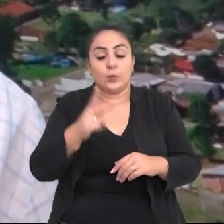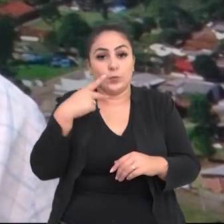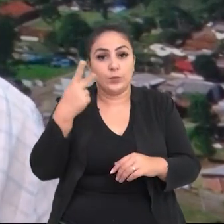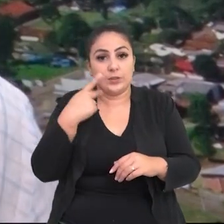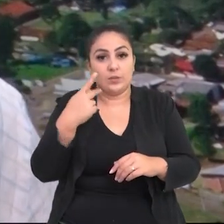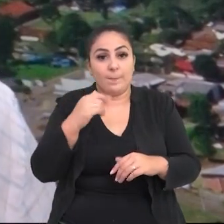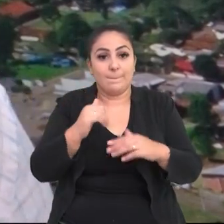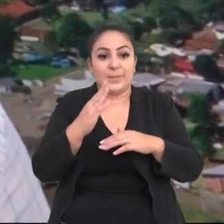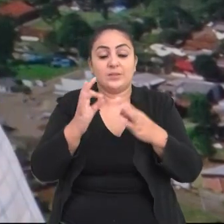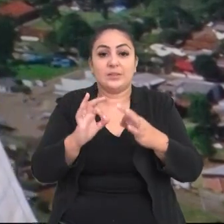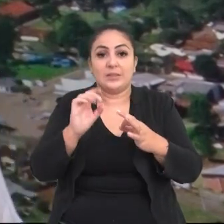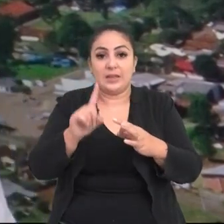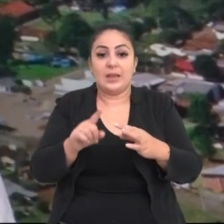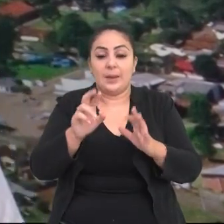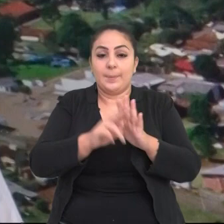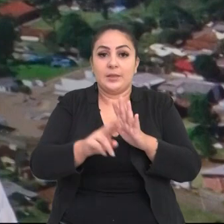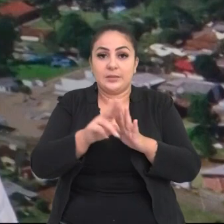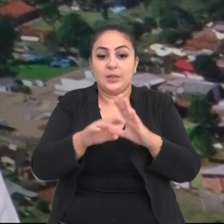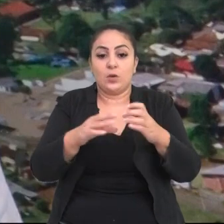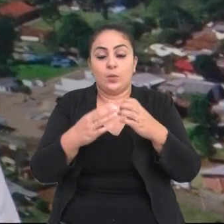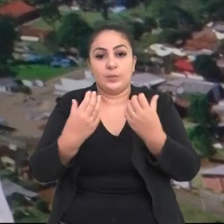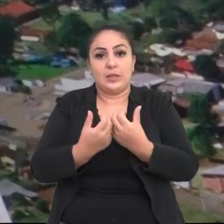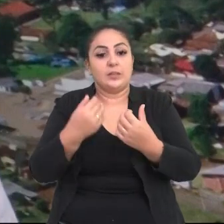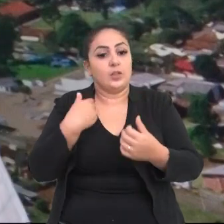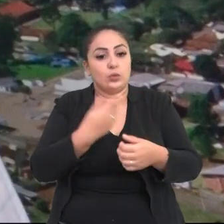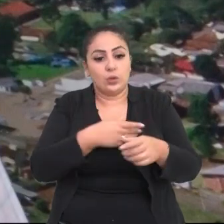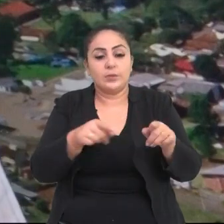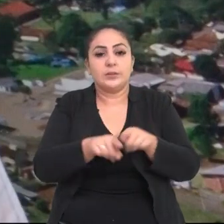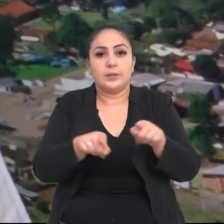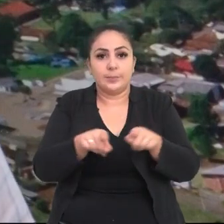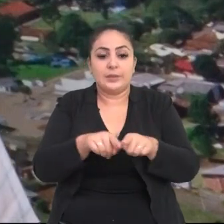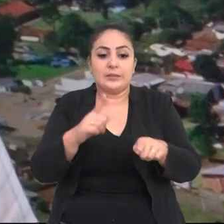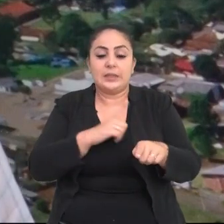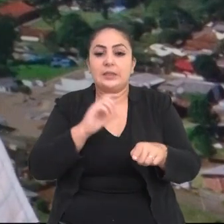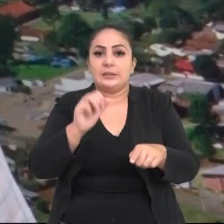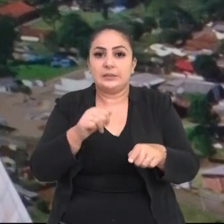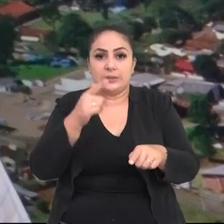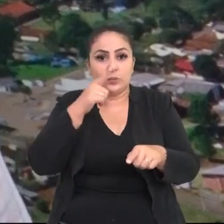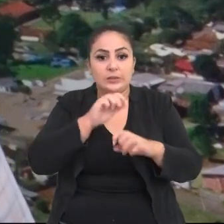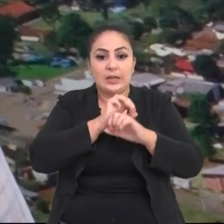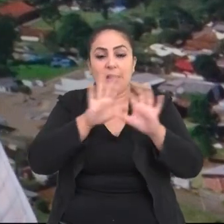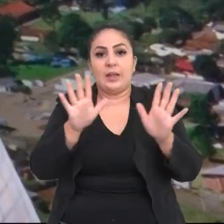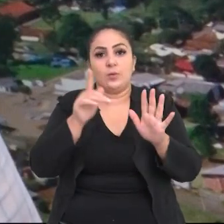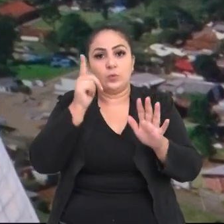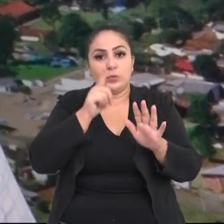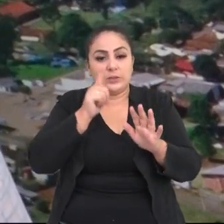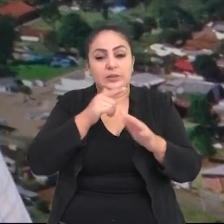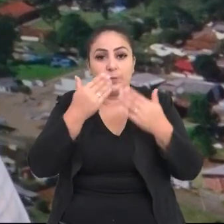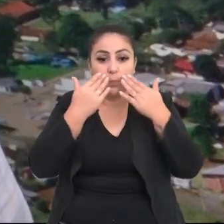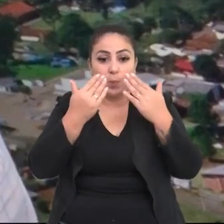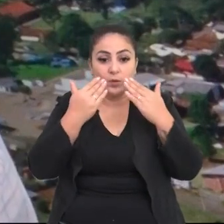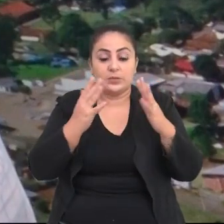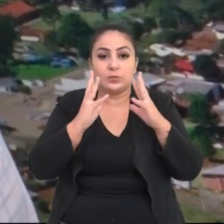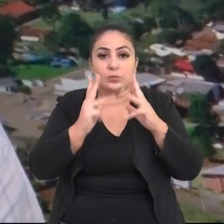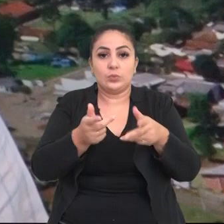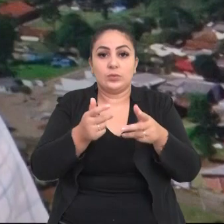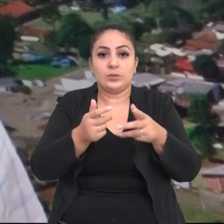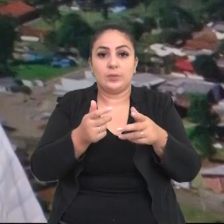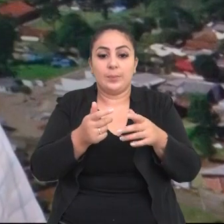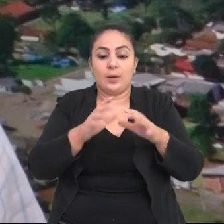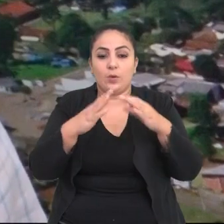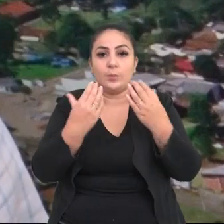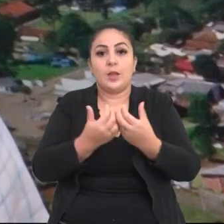Os vereadores nada mais são do que o representante da comunidade e a gente também tem que ter clareza para poder transmitir